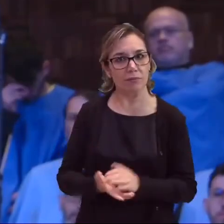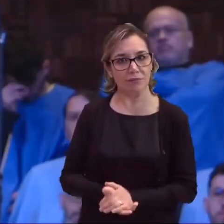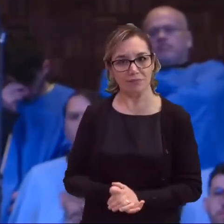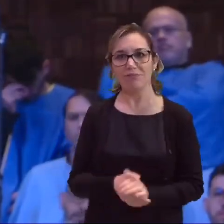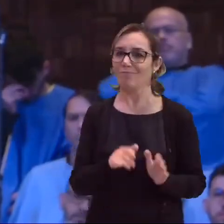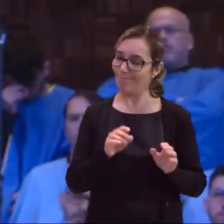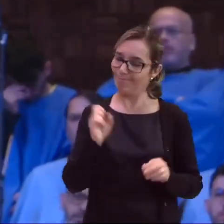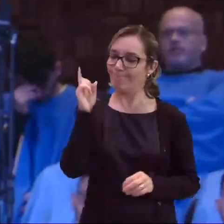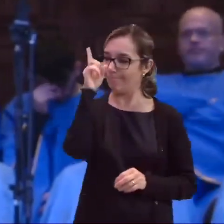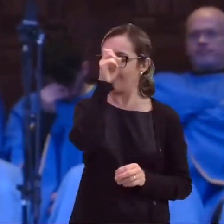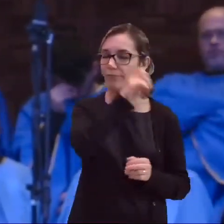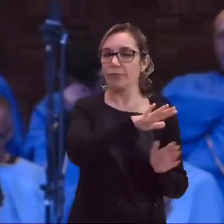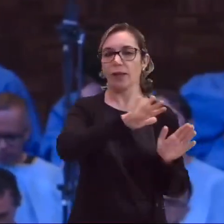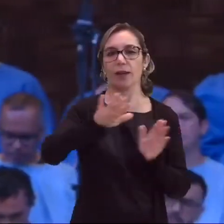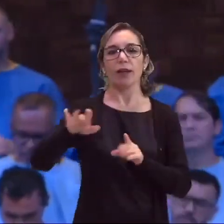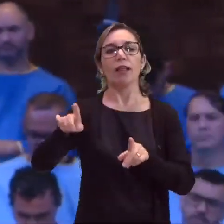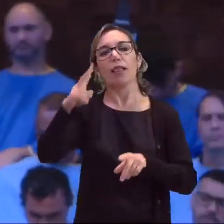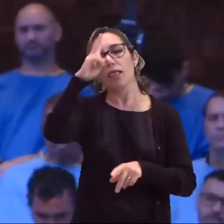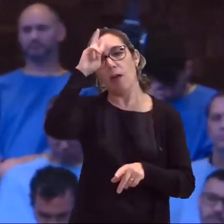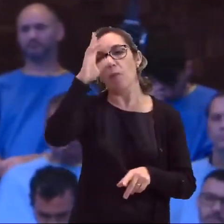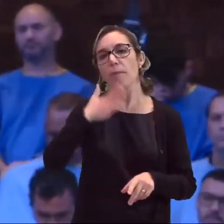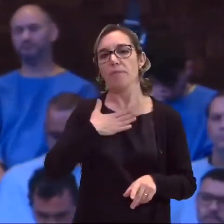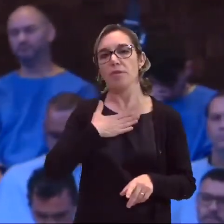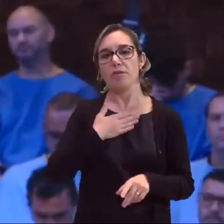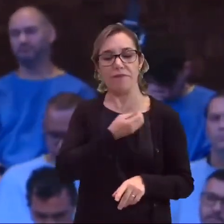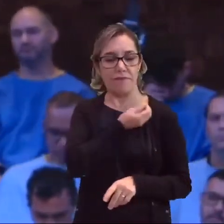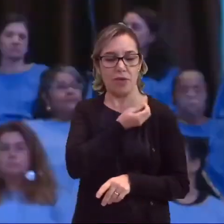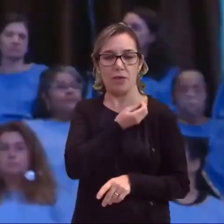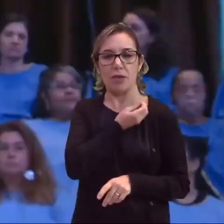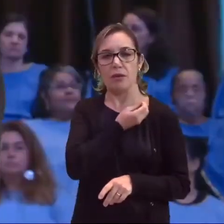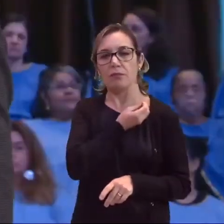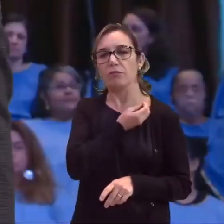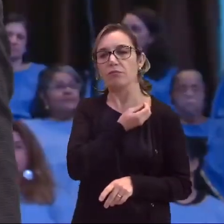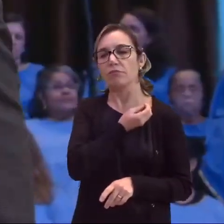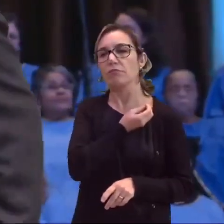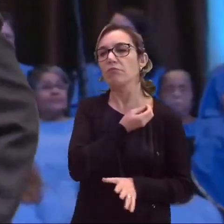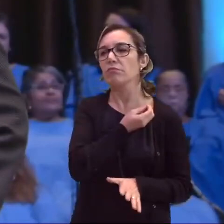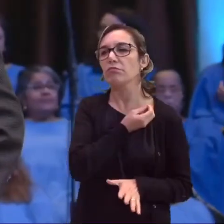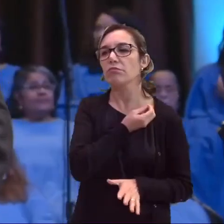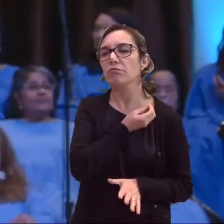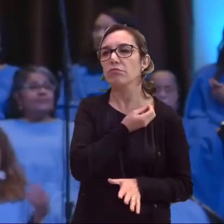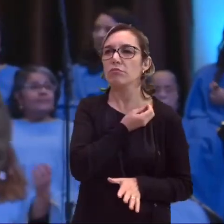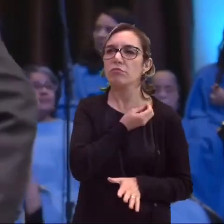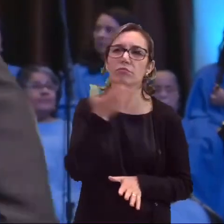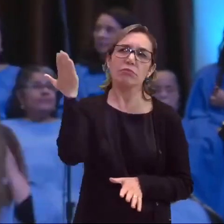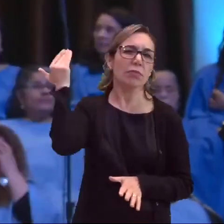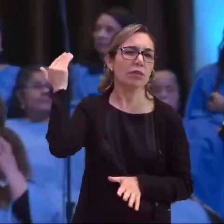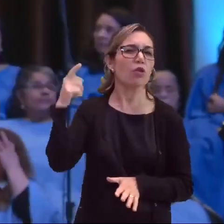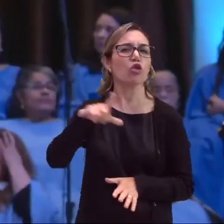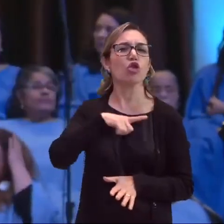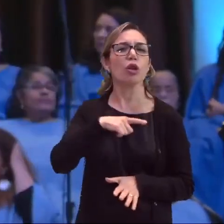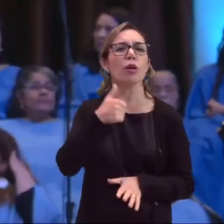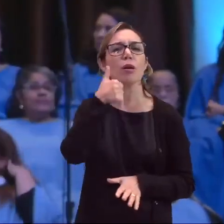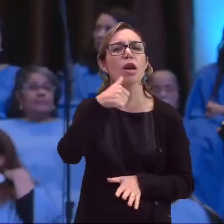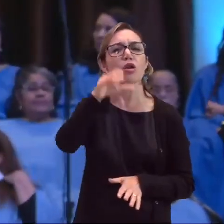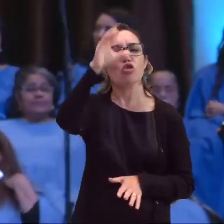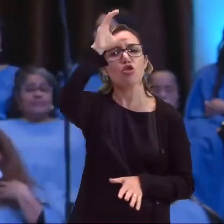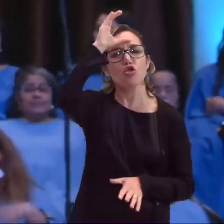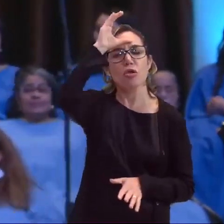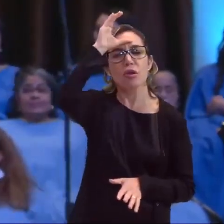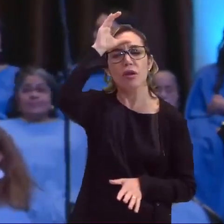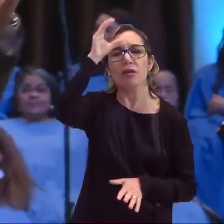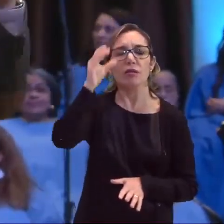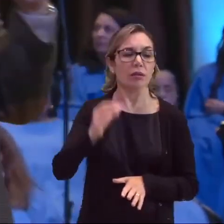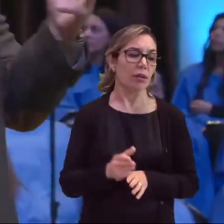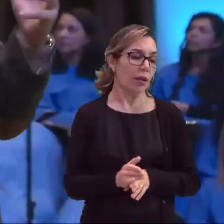ela e fez uma pergunta sobre a oração era de fato era uma mulher de oração Ela explicou a respeito de